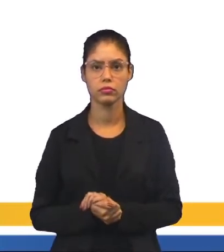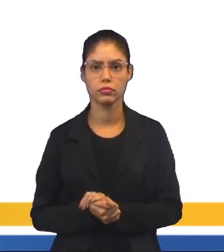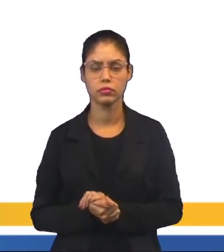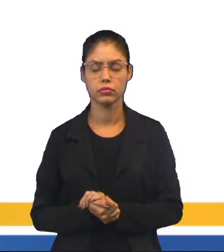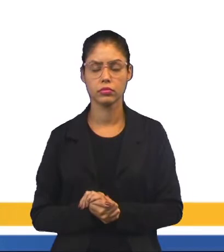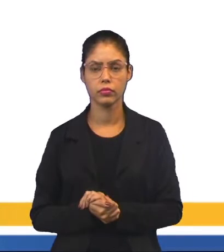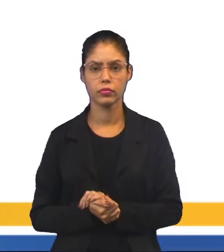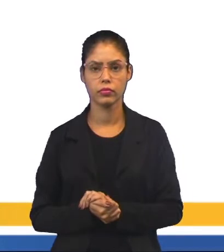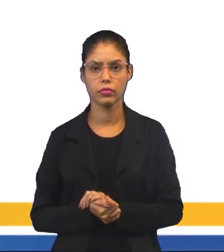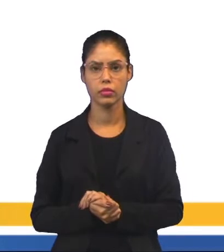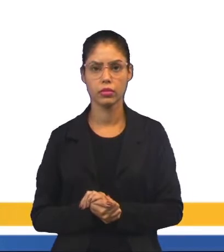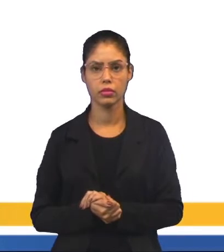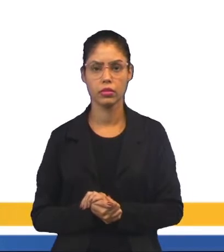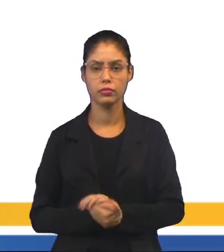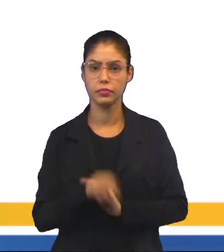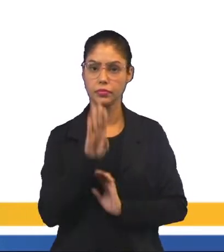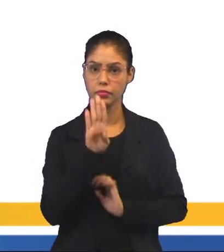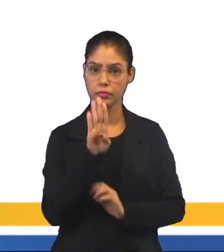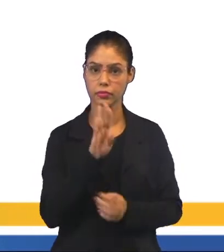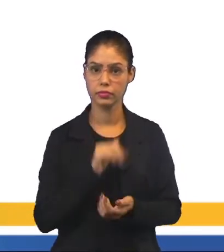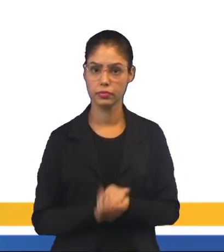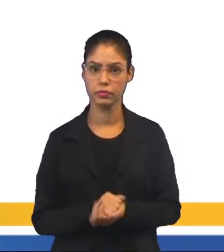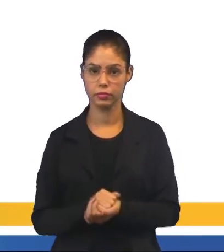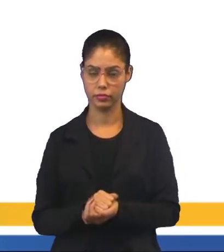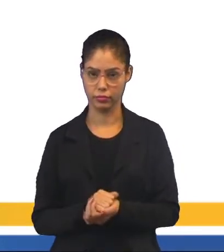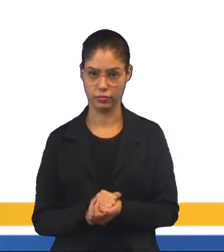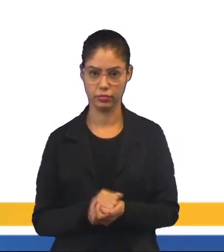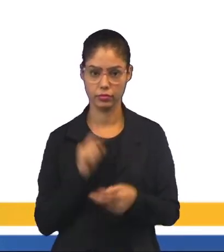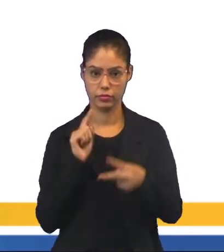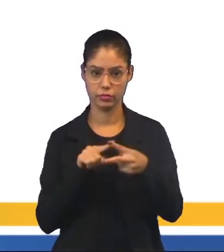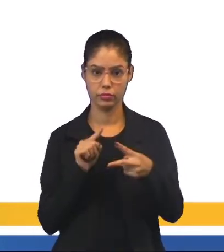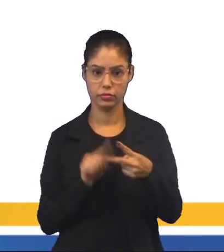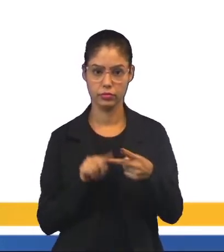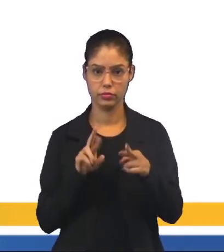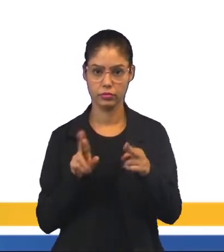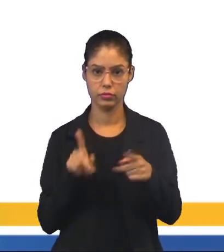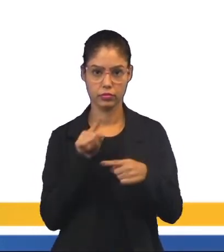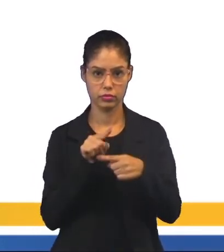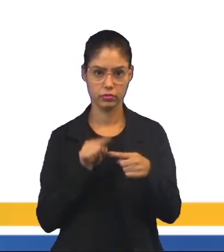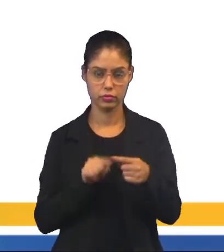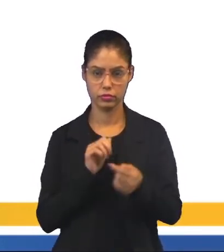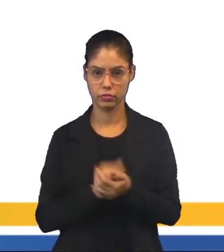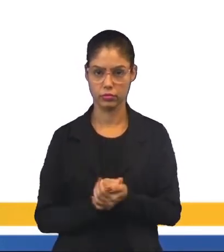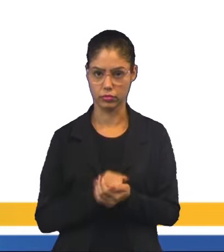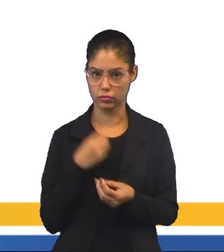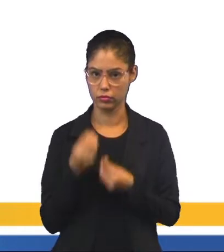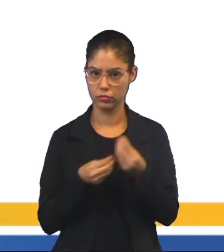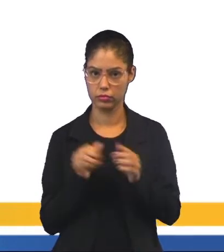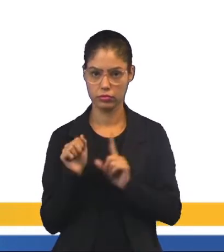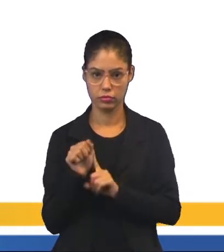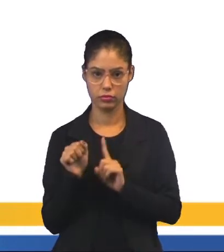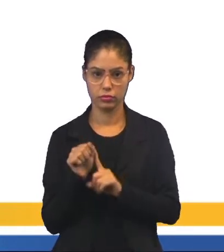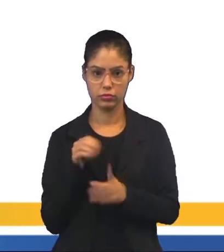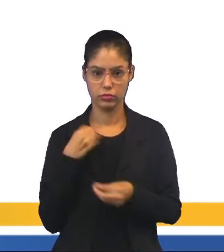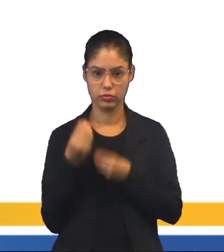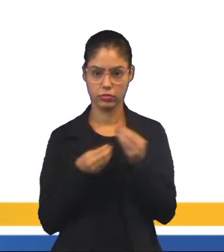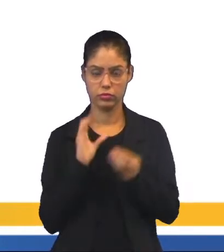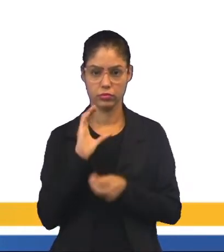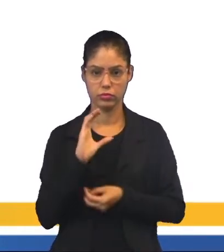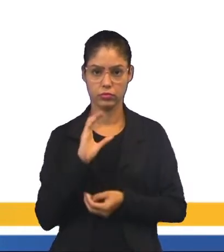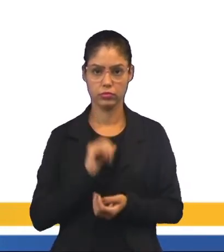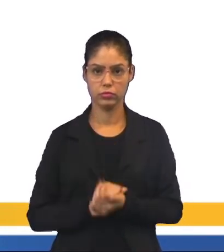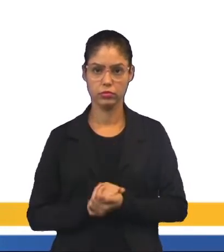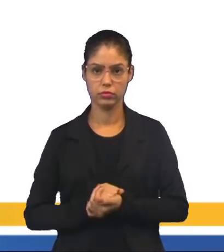Então, presta bem atenção, que o b foi para dois lados em divisão. Ele foi tanto para o a como para o